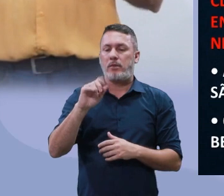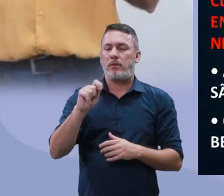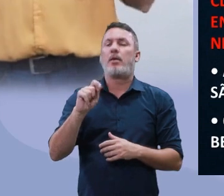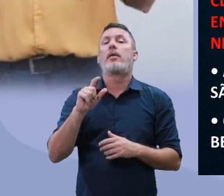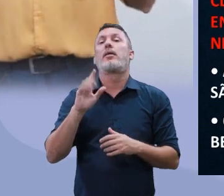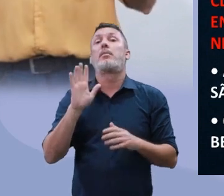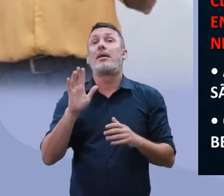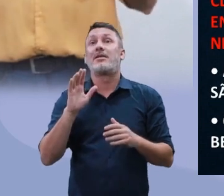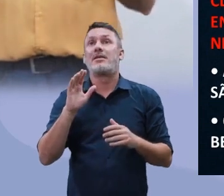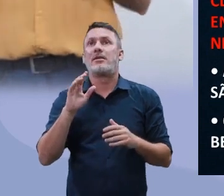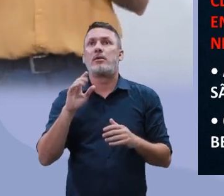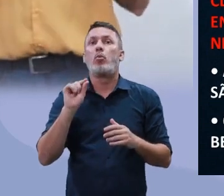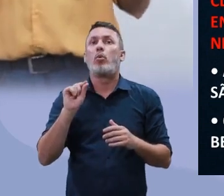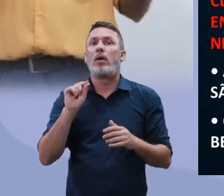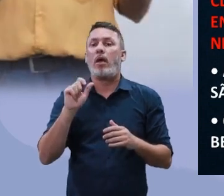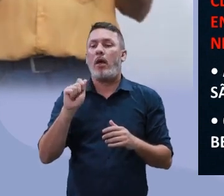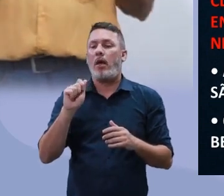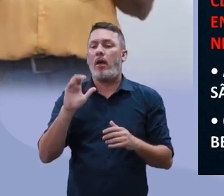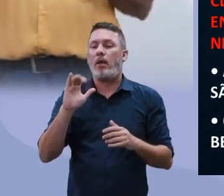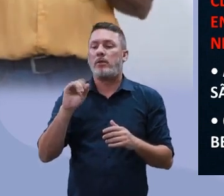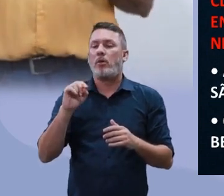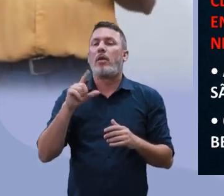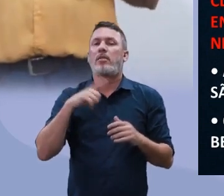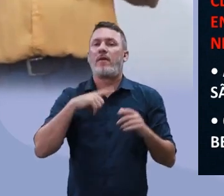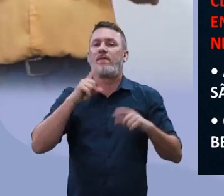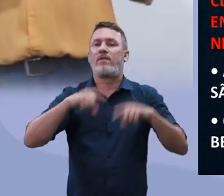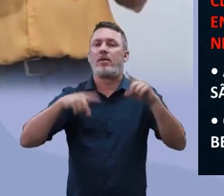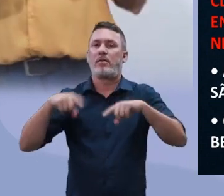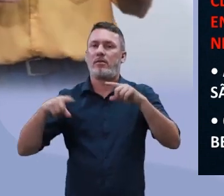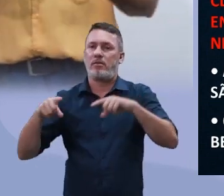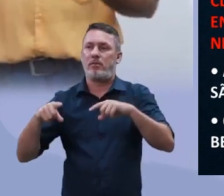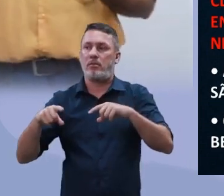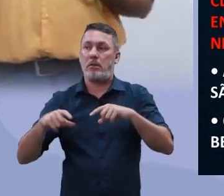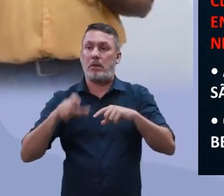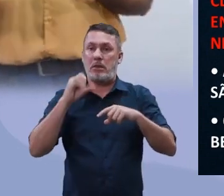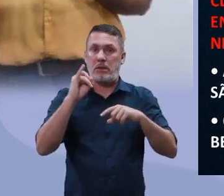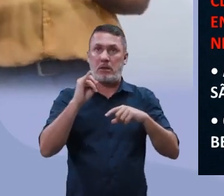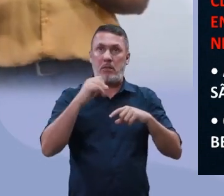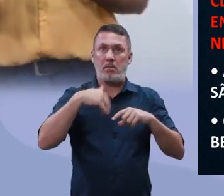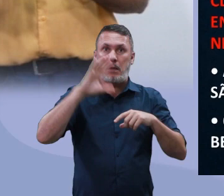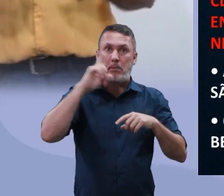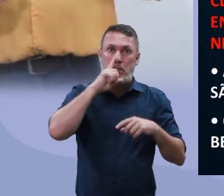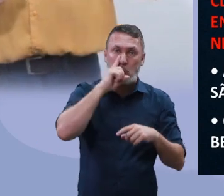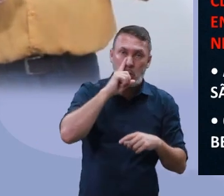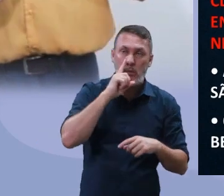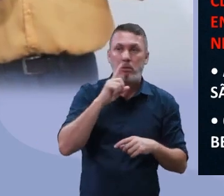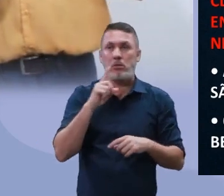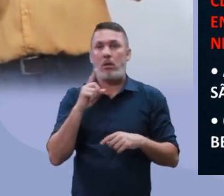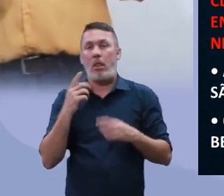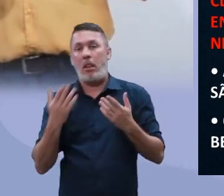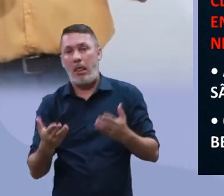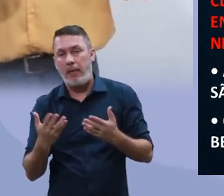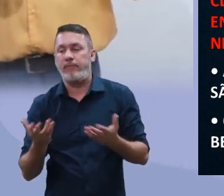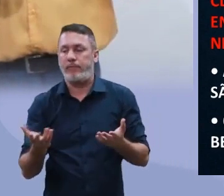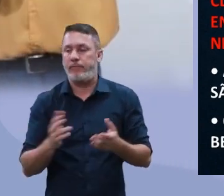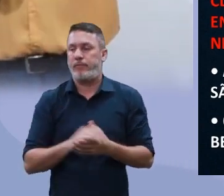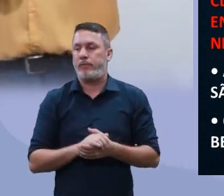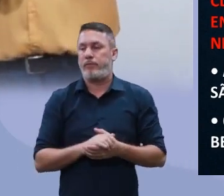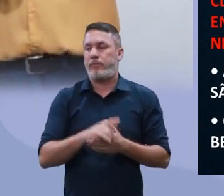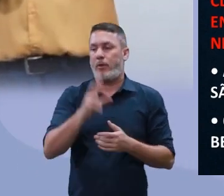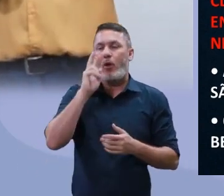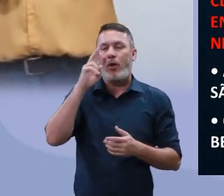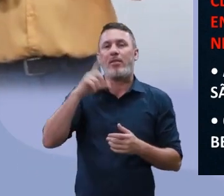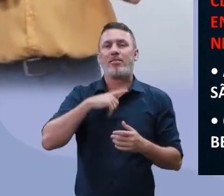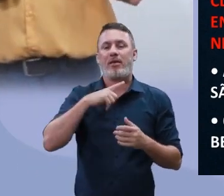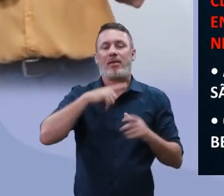é o que vai, vamos dizer assim, diferir se essa chuva ela vai ser impactante ou não. E aí é quando nós vamos ter que,